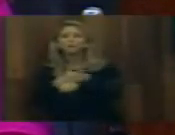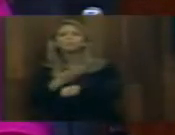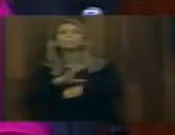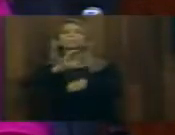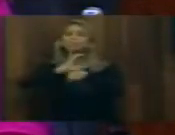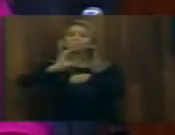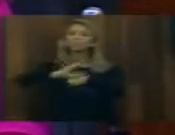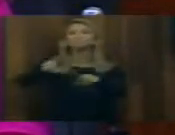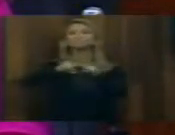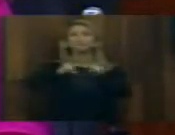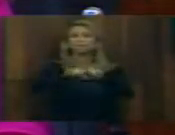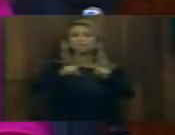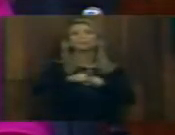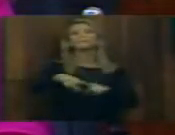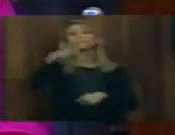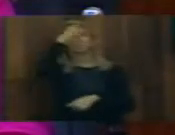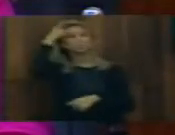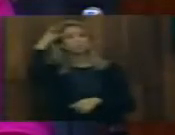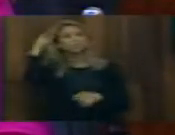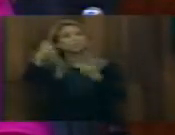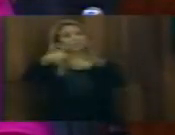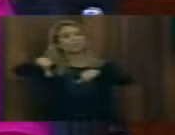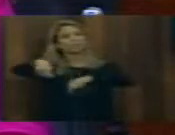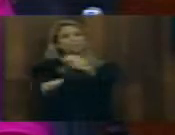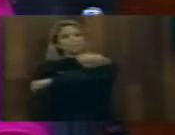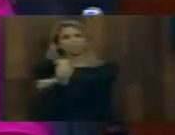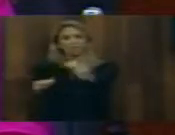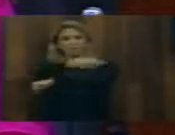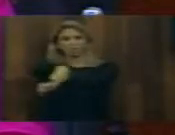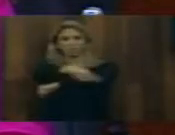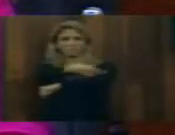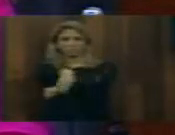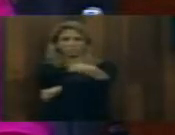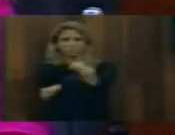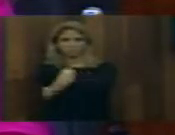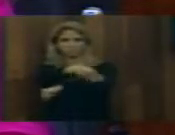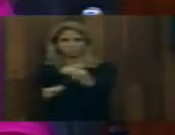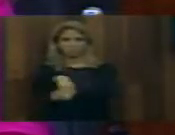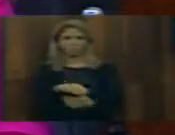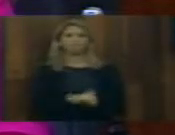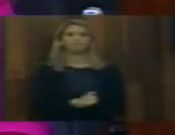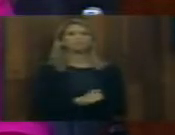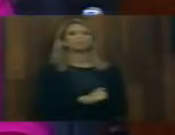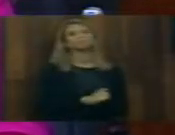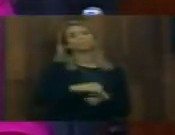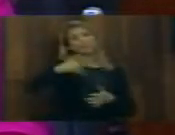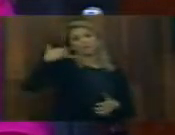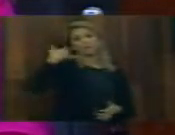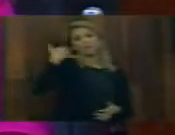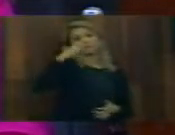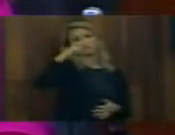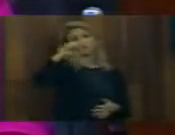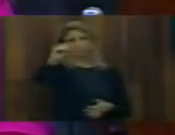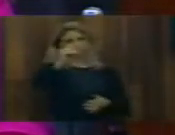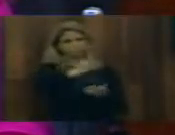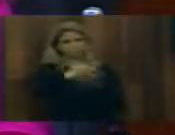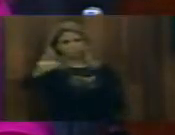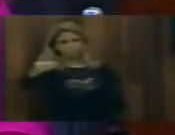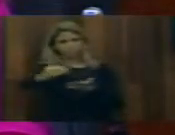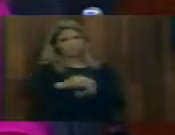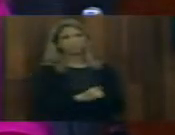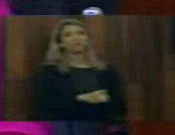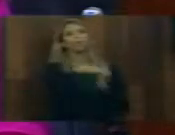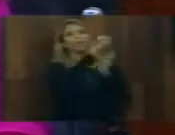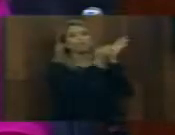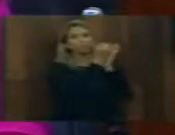para desempregados em situação de rua a partir de 50 anos de idade. Ofício